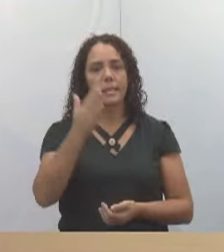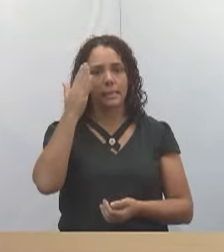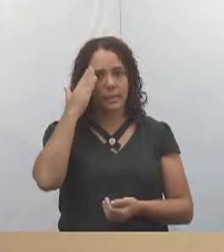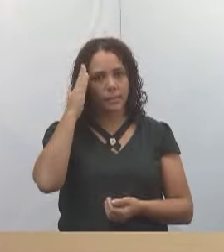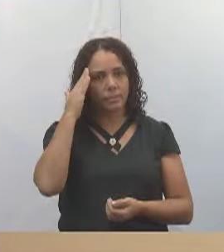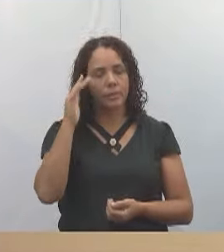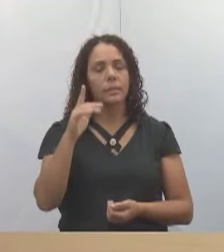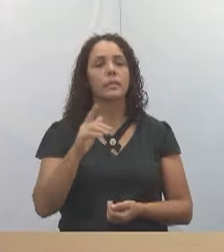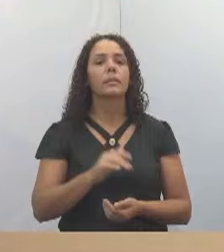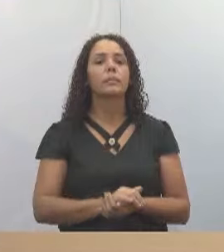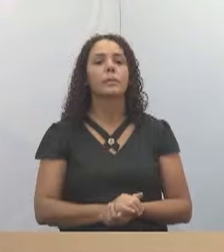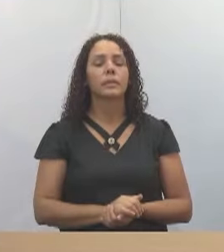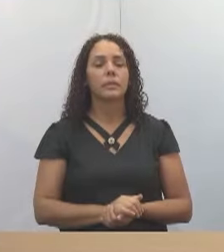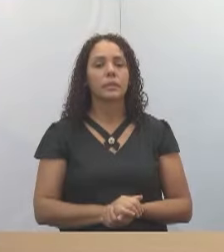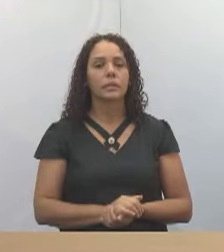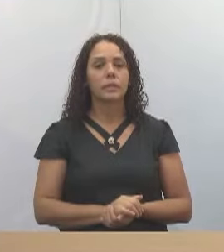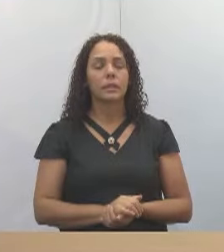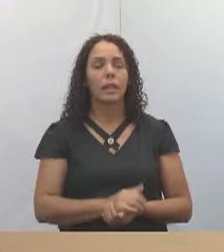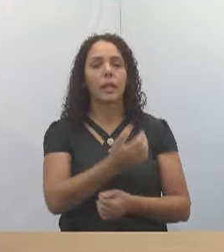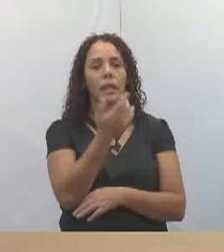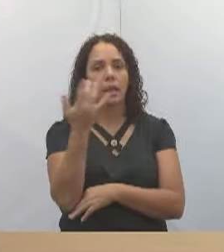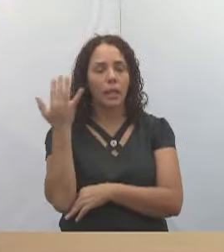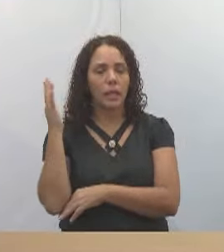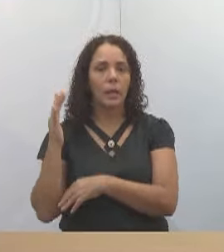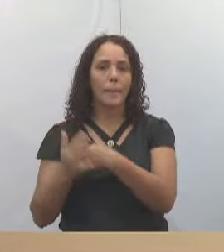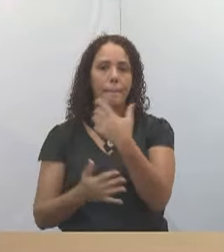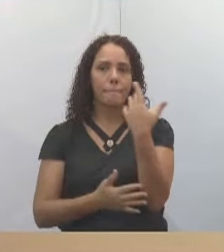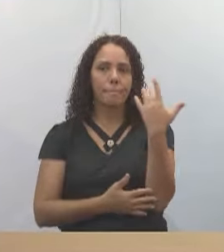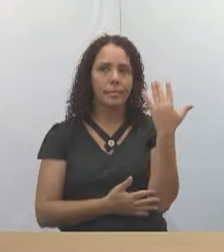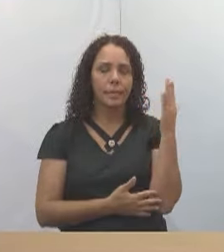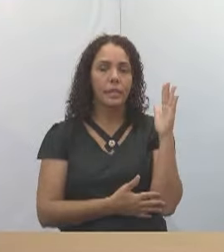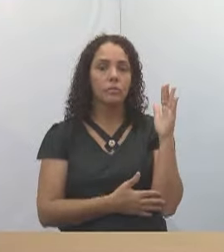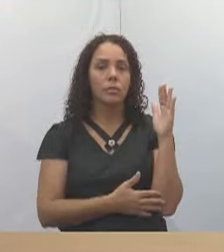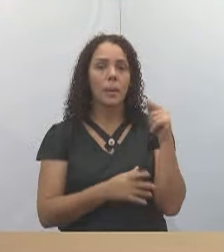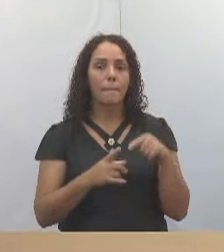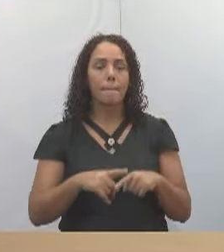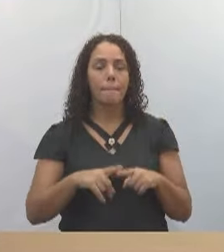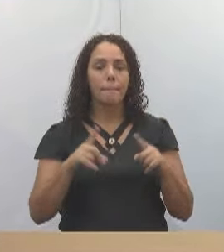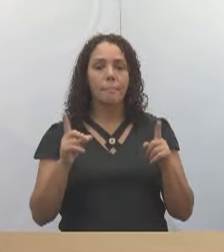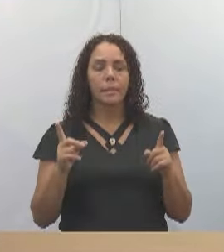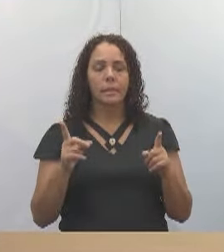de matéria urbanística ou ambiental, mesmo assim,